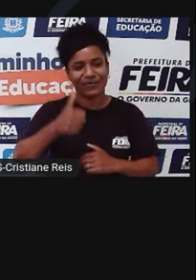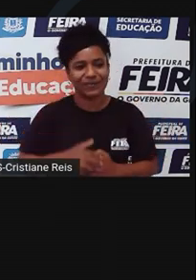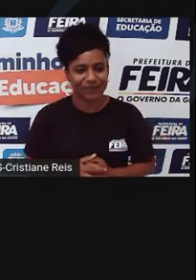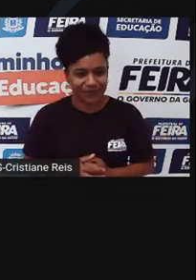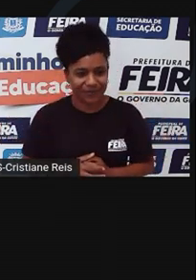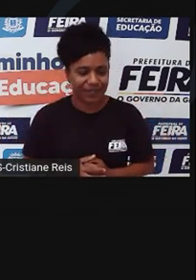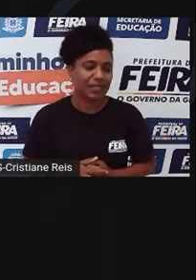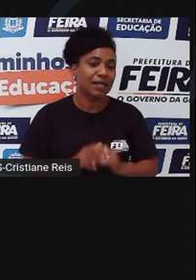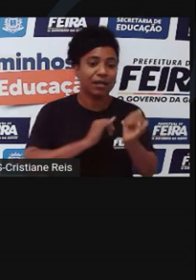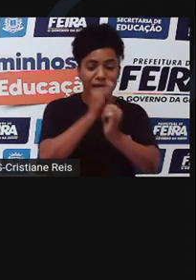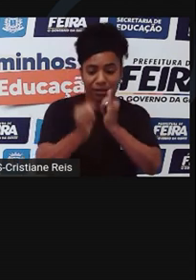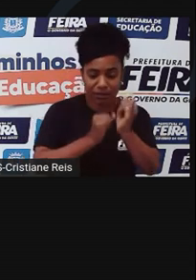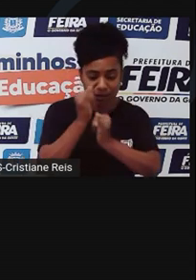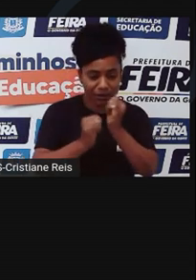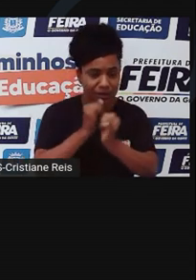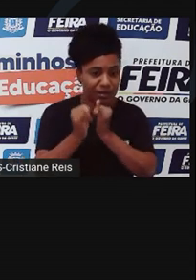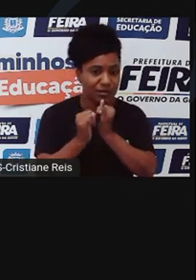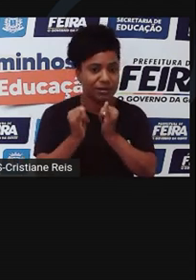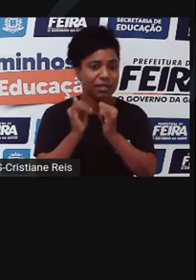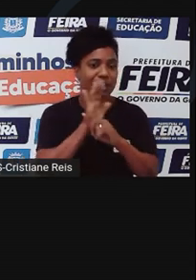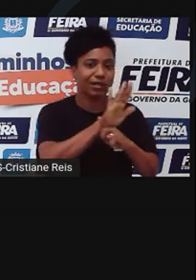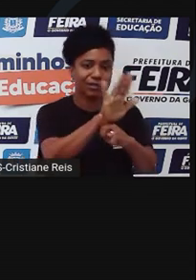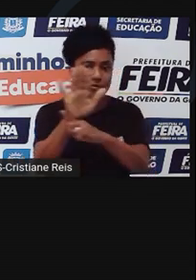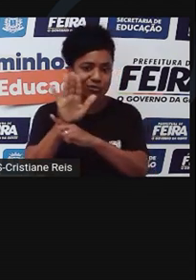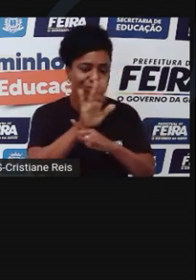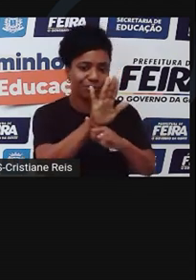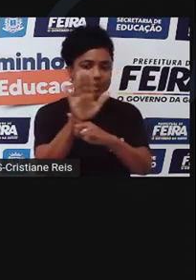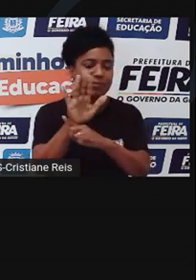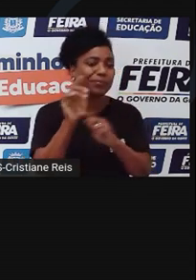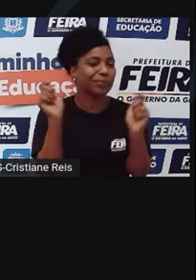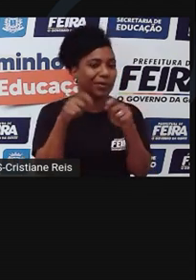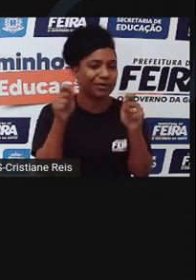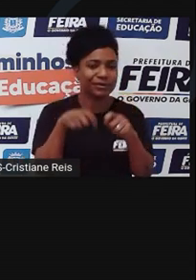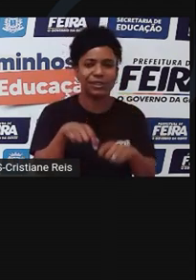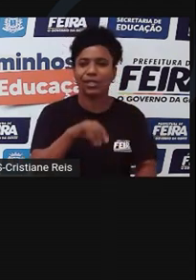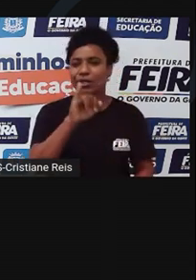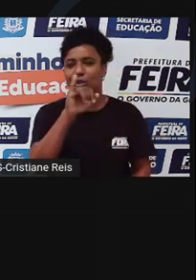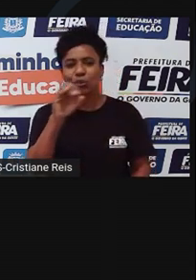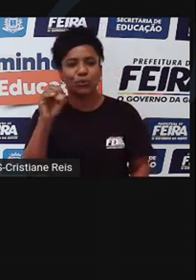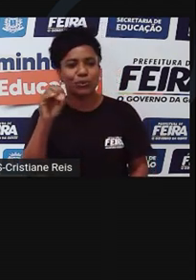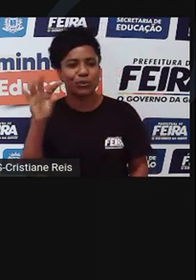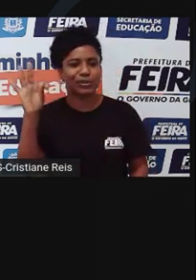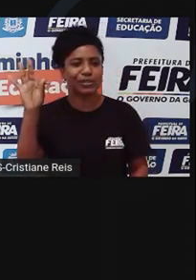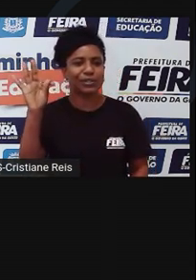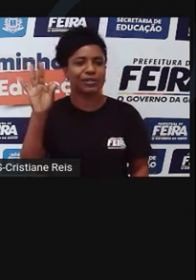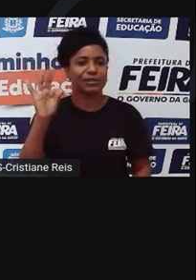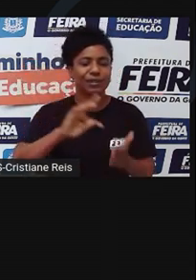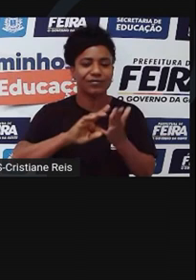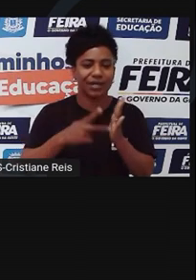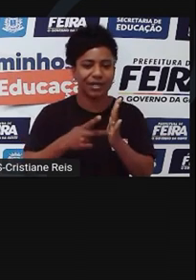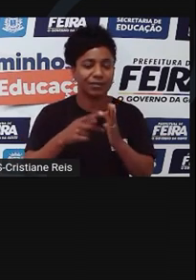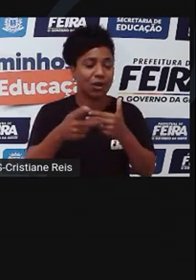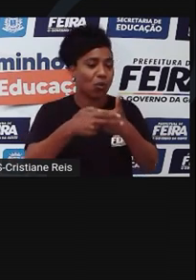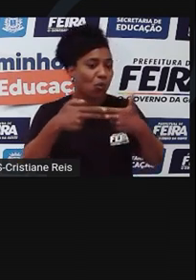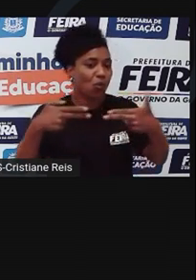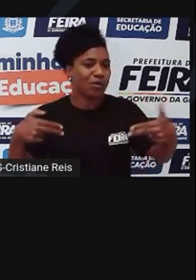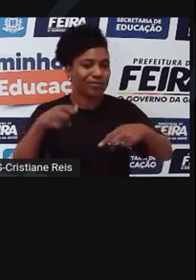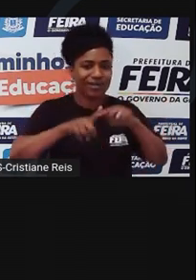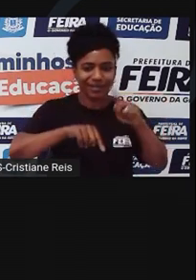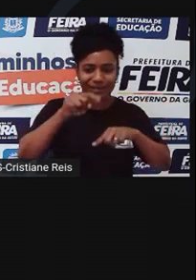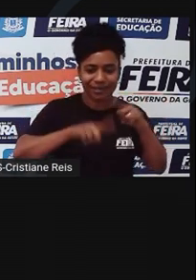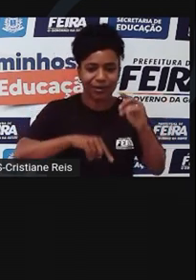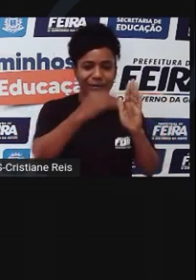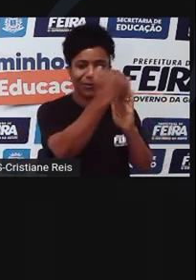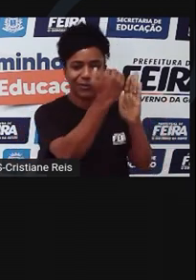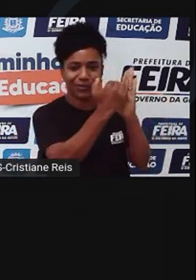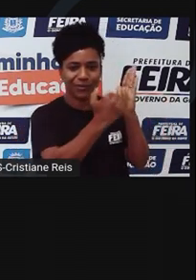associadas à internet das coisas ou Alt isso é a idade dispositivos físicos que são as coisas que recebem